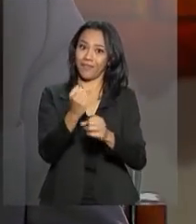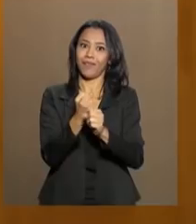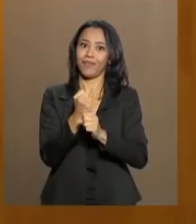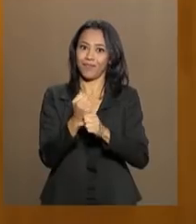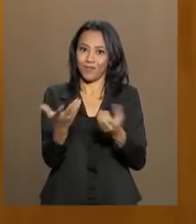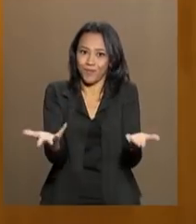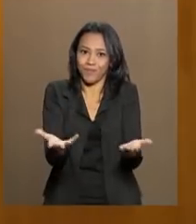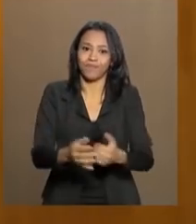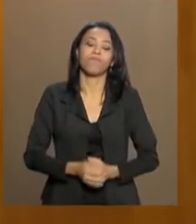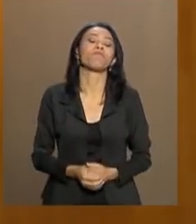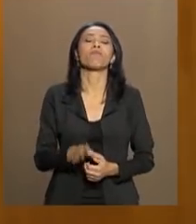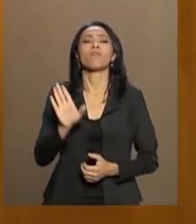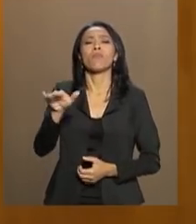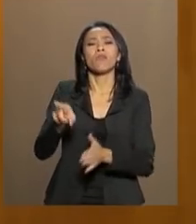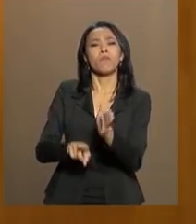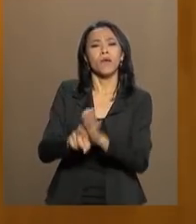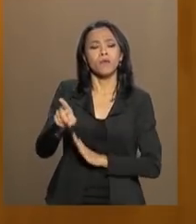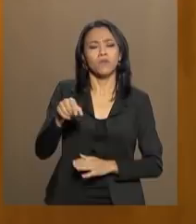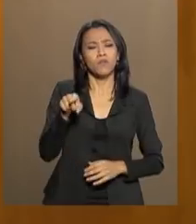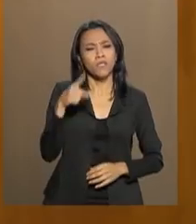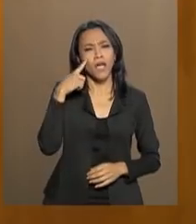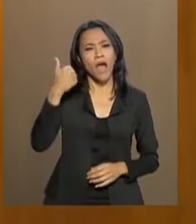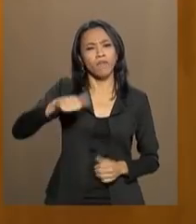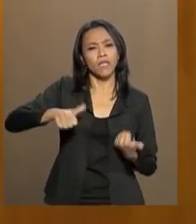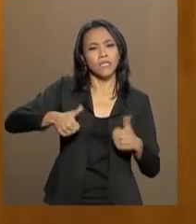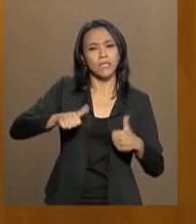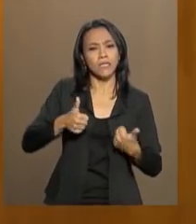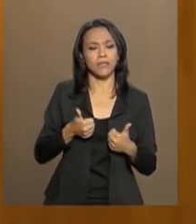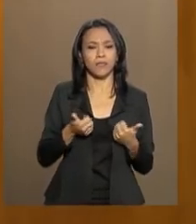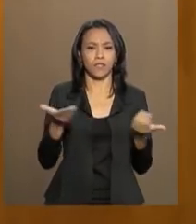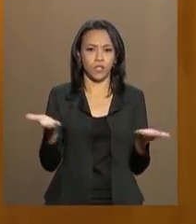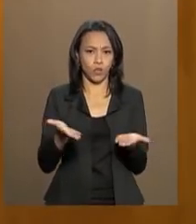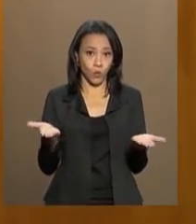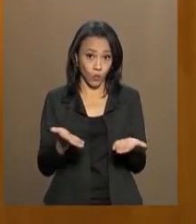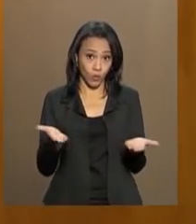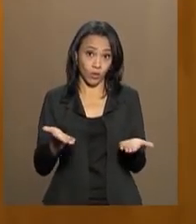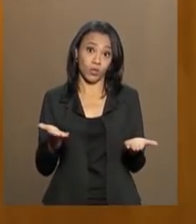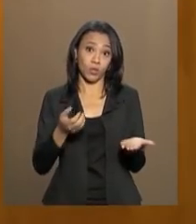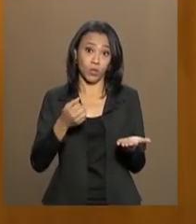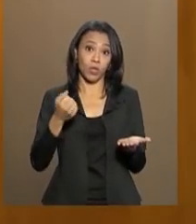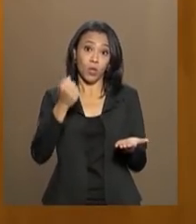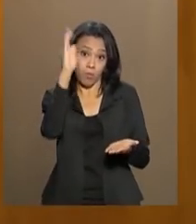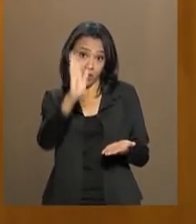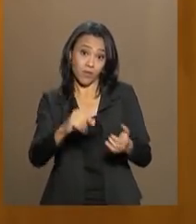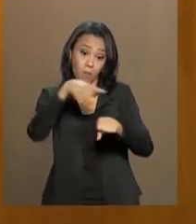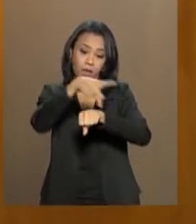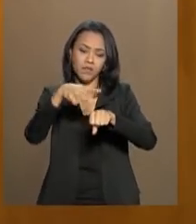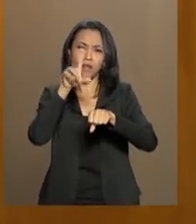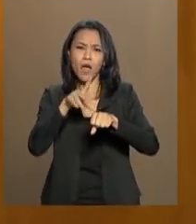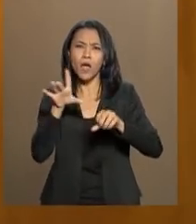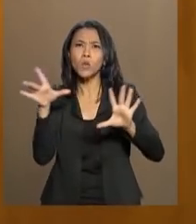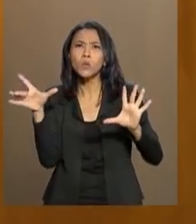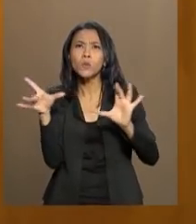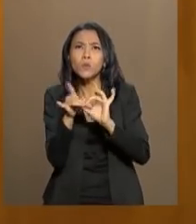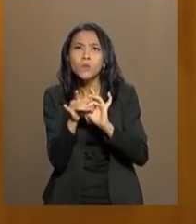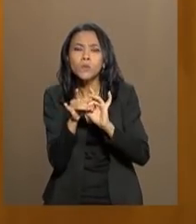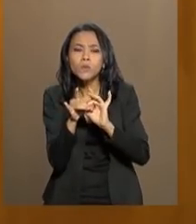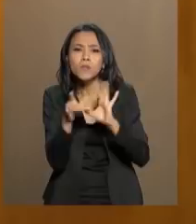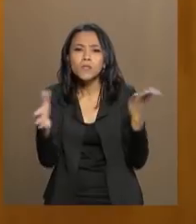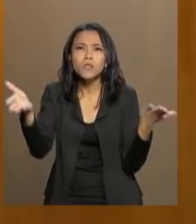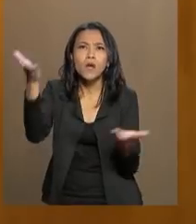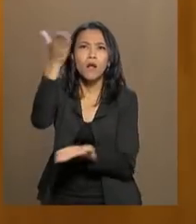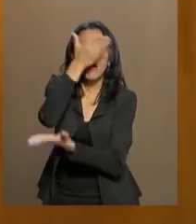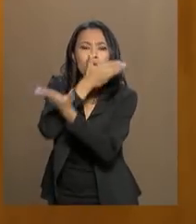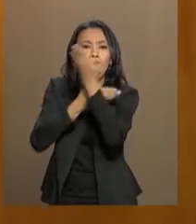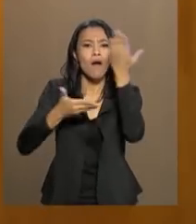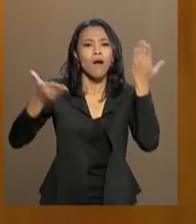Bom, o senhor avalia, presidente Michel Temer, que o Brasil hoje é um país integrado, que se enxerga, se vê